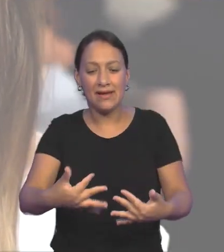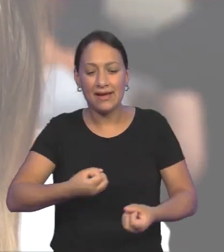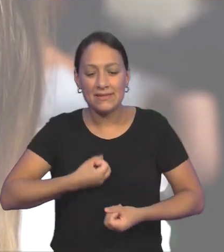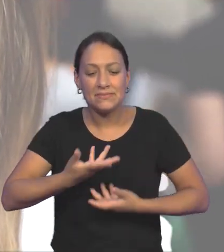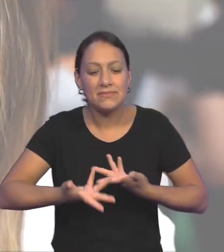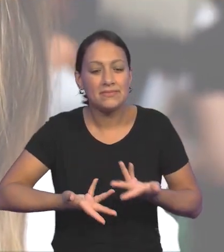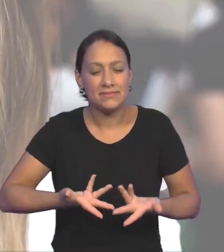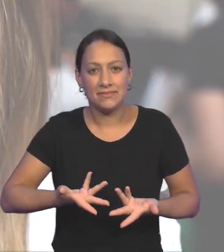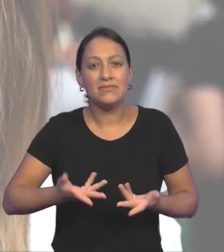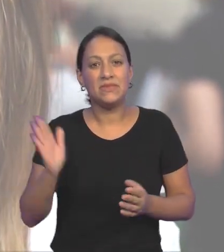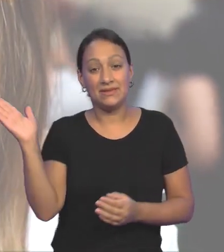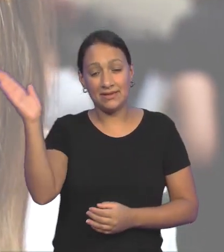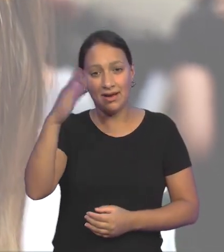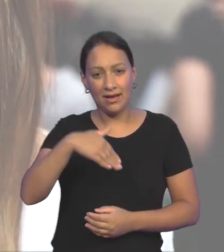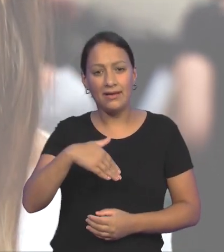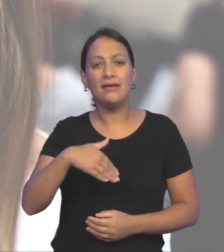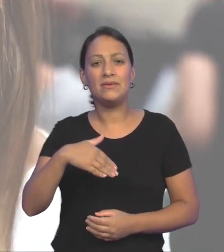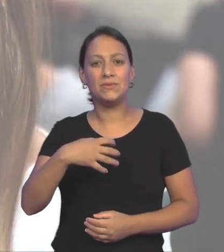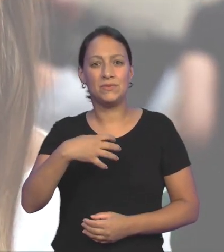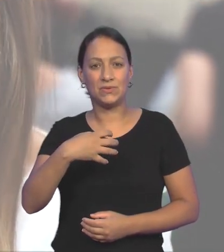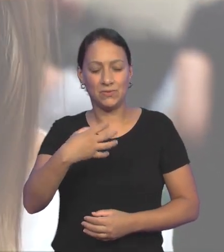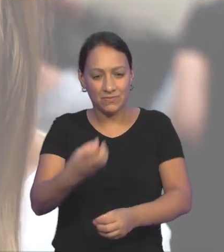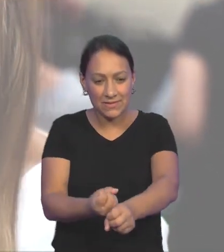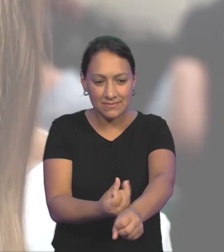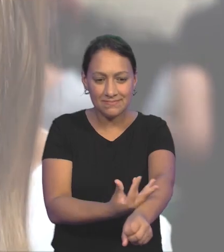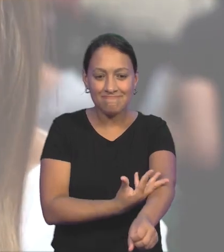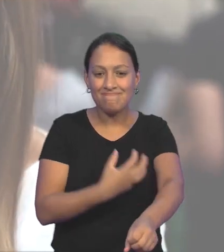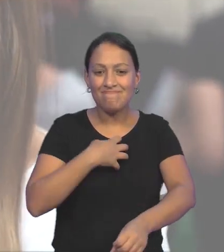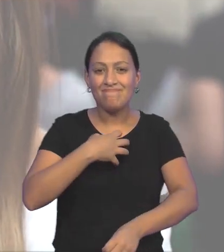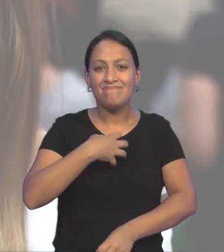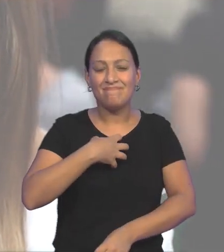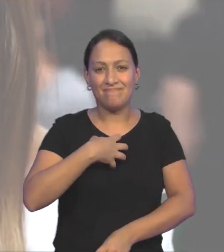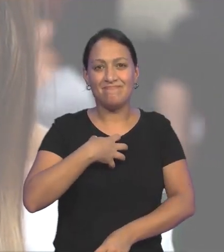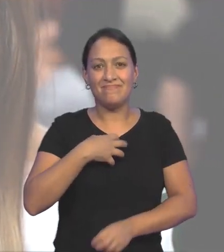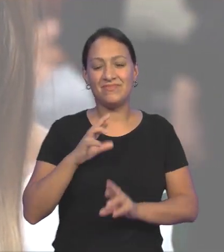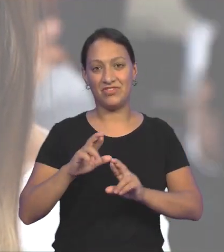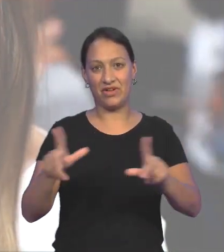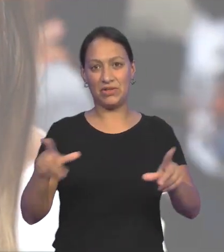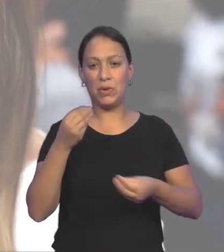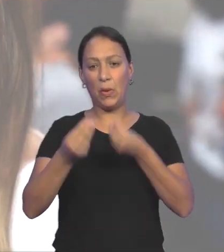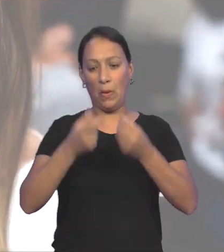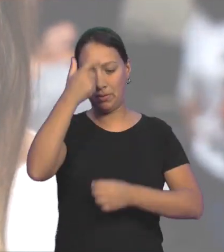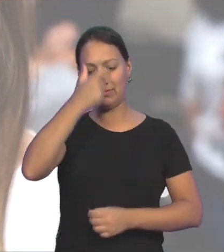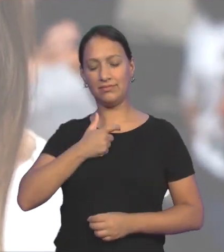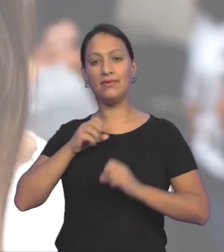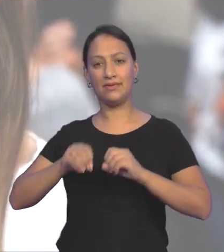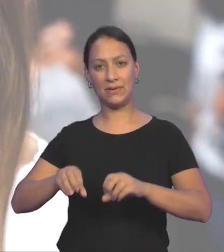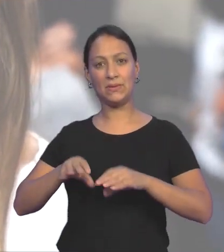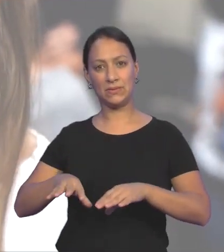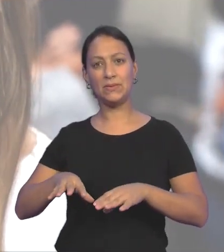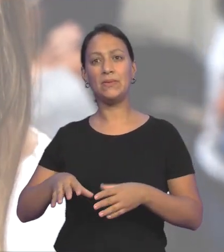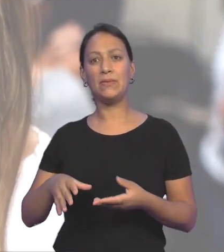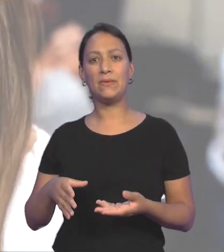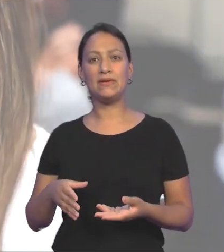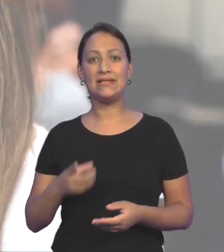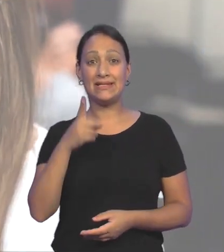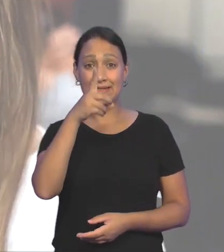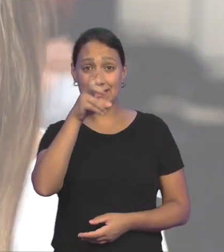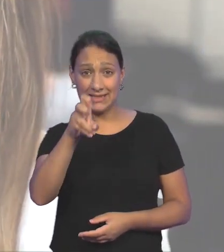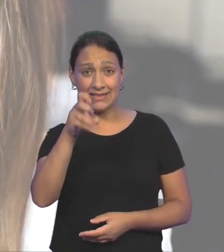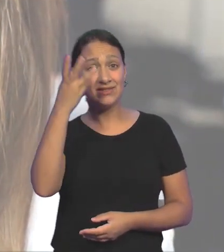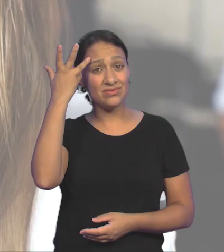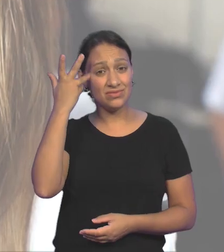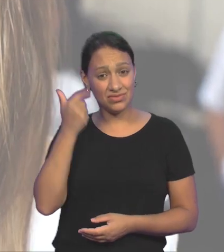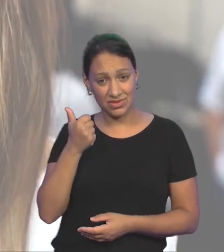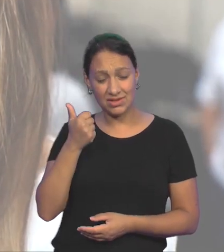falar, expressar, né? A gente traz um sentimento diferente enquanto educador. Então